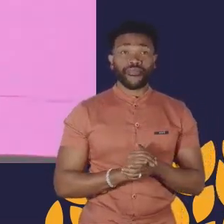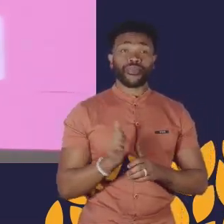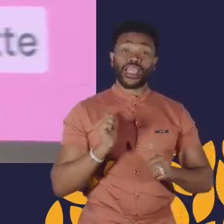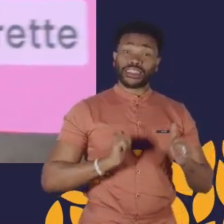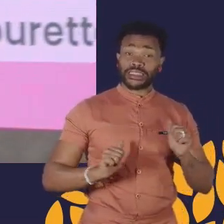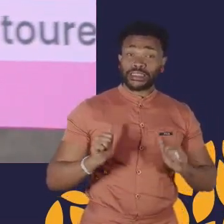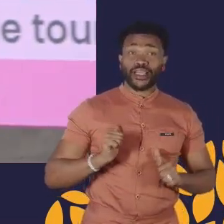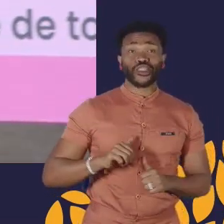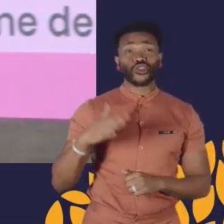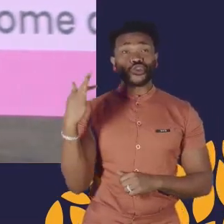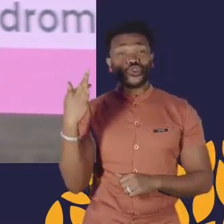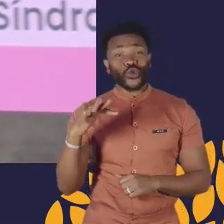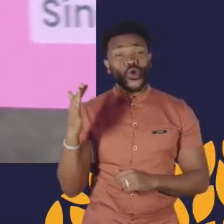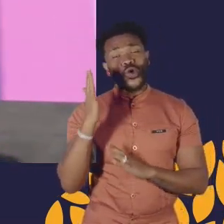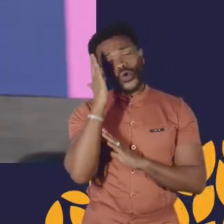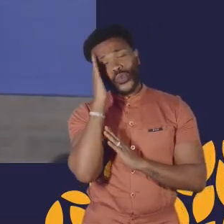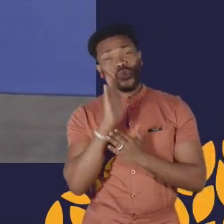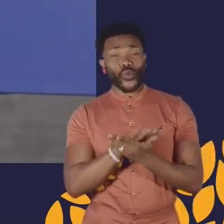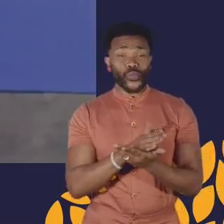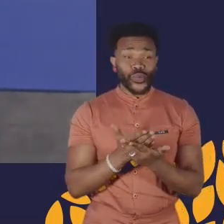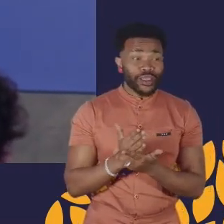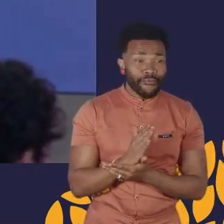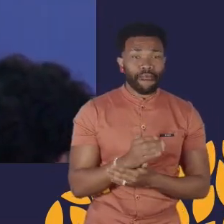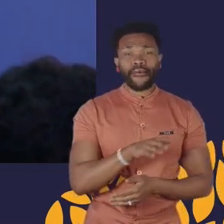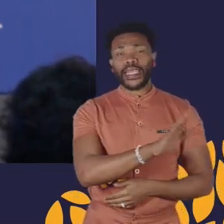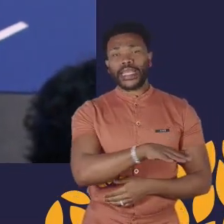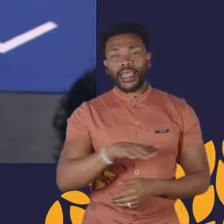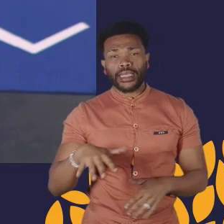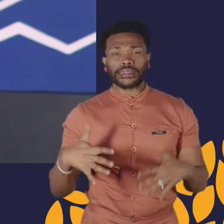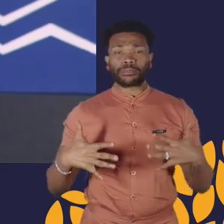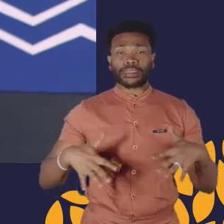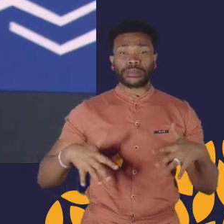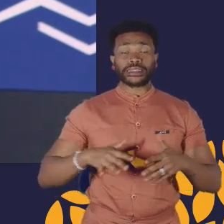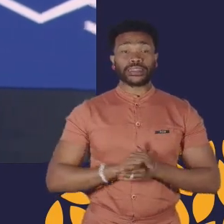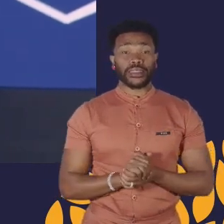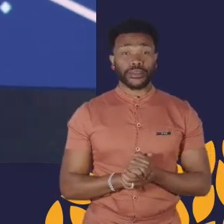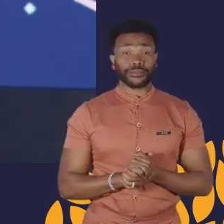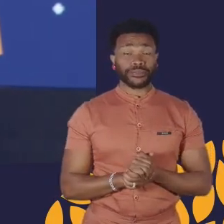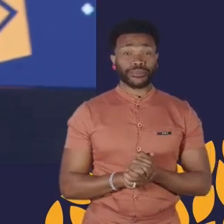Ansiedade, dor, insônia, criança, epilepsia.